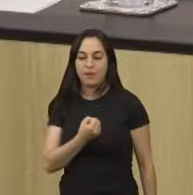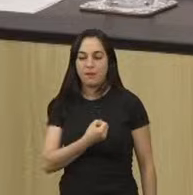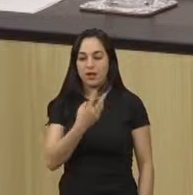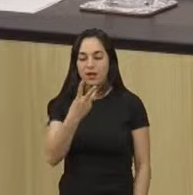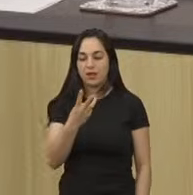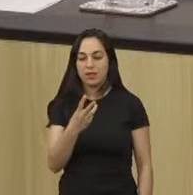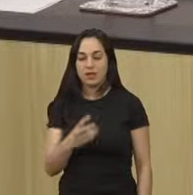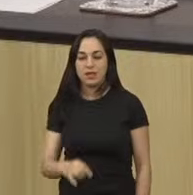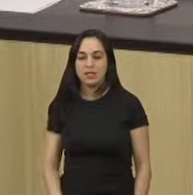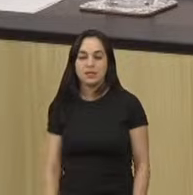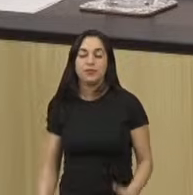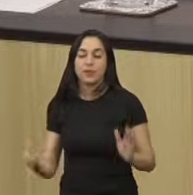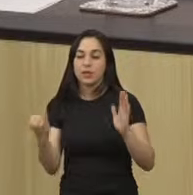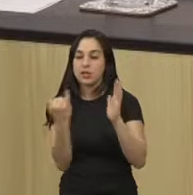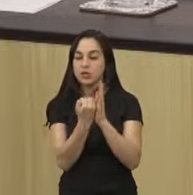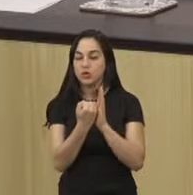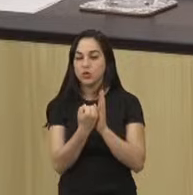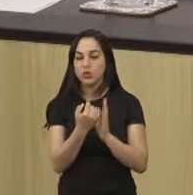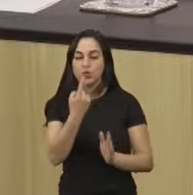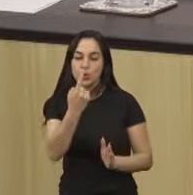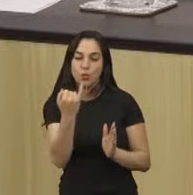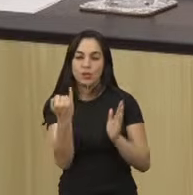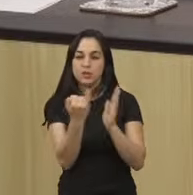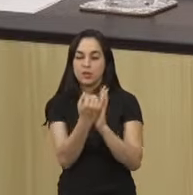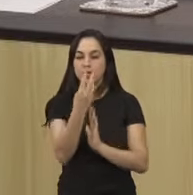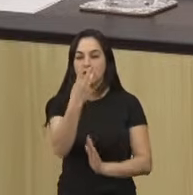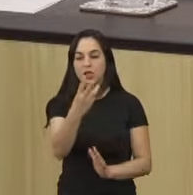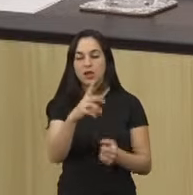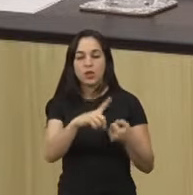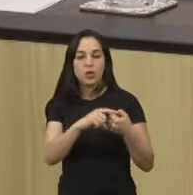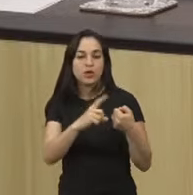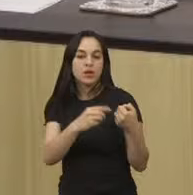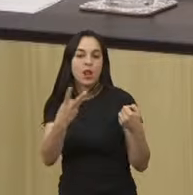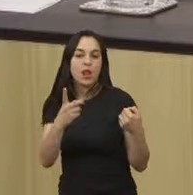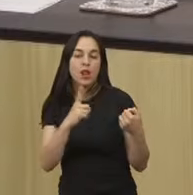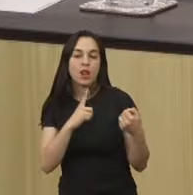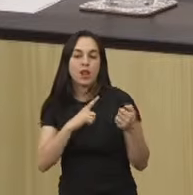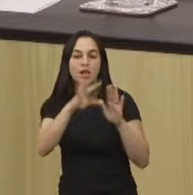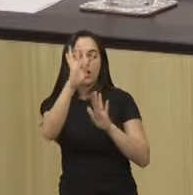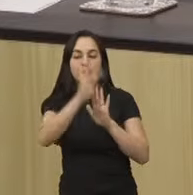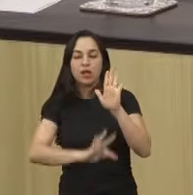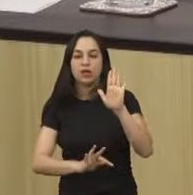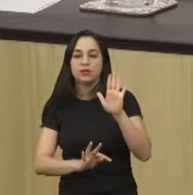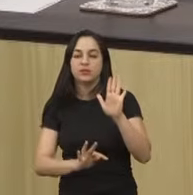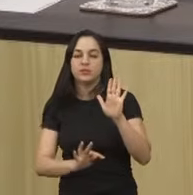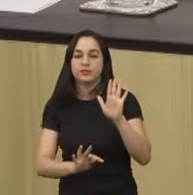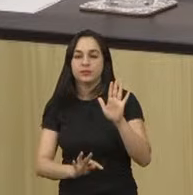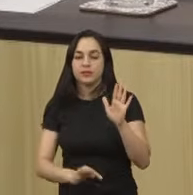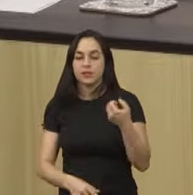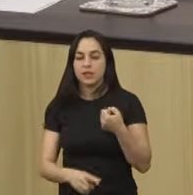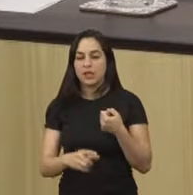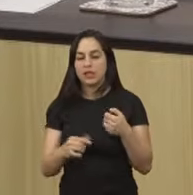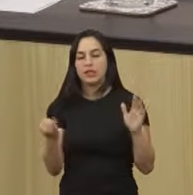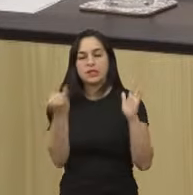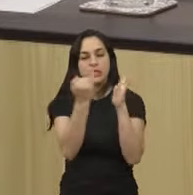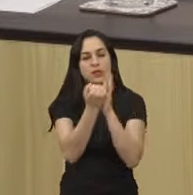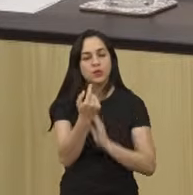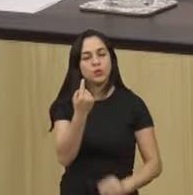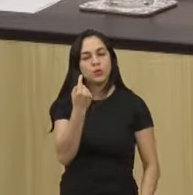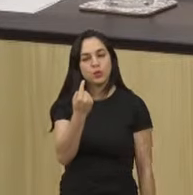e o 3 do artigo 3º passam a ter as seguintes redações. Inciso 1.